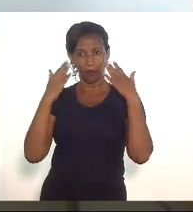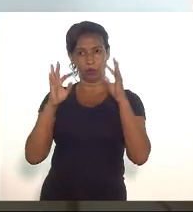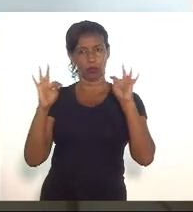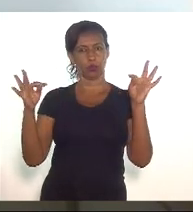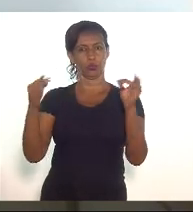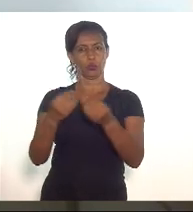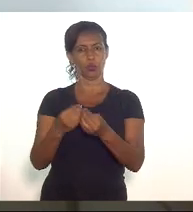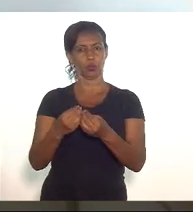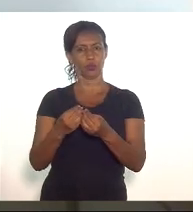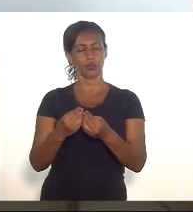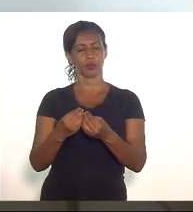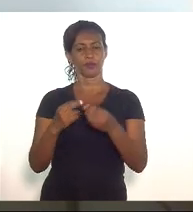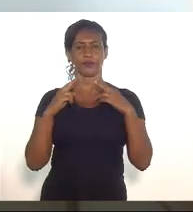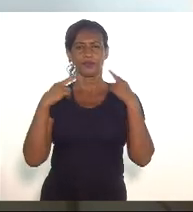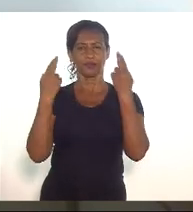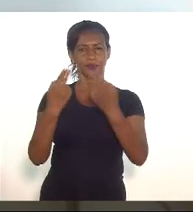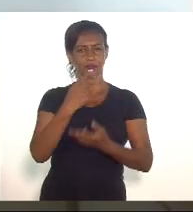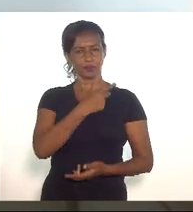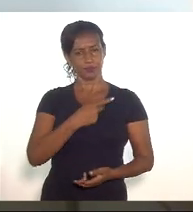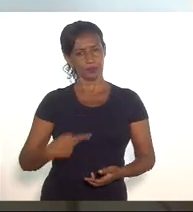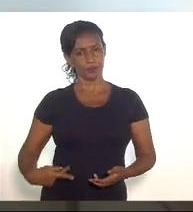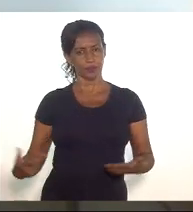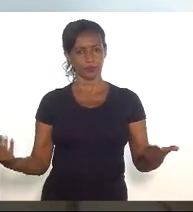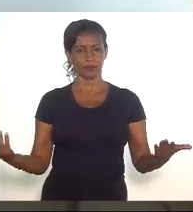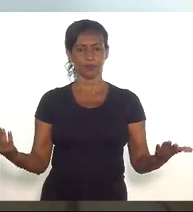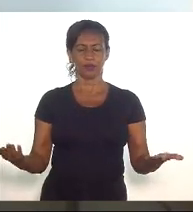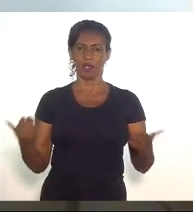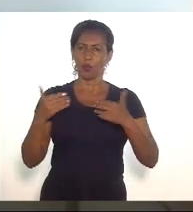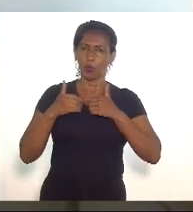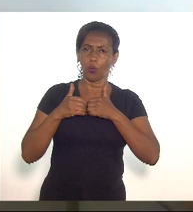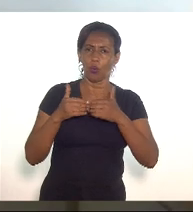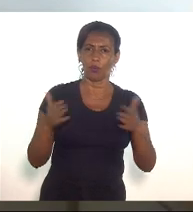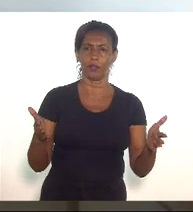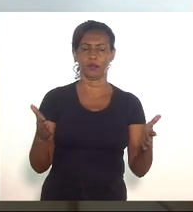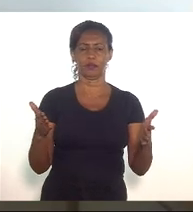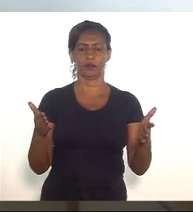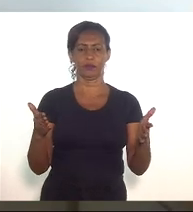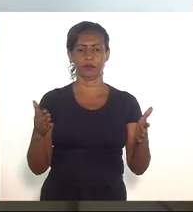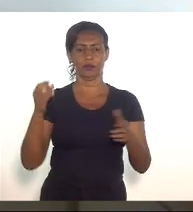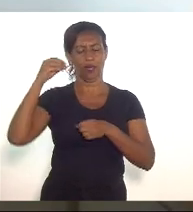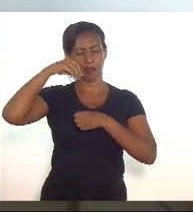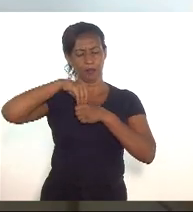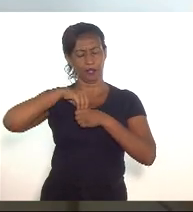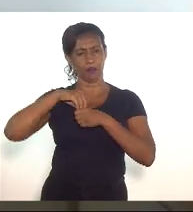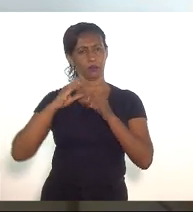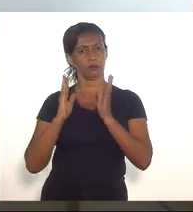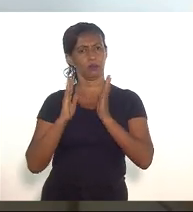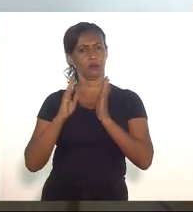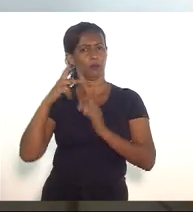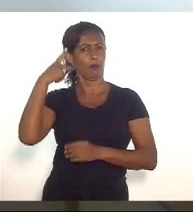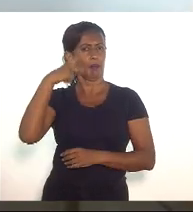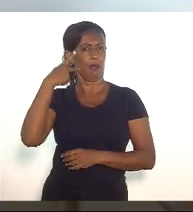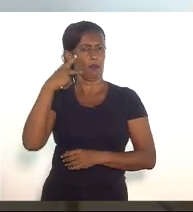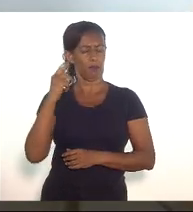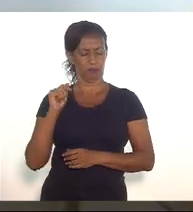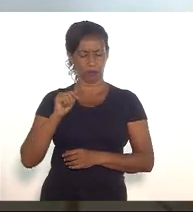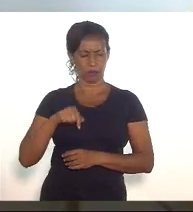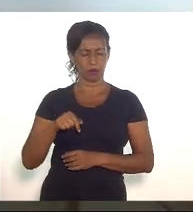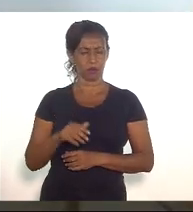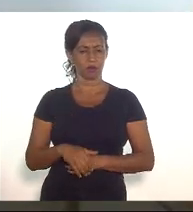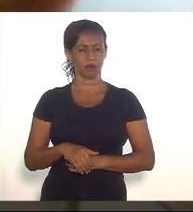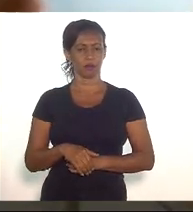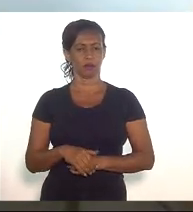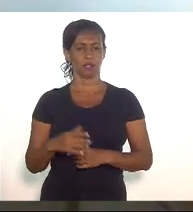essa audiência pública é o princípio disso aqui dentro do parlamento. Até porque